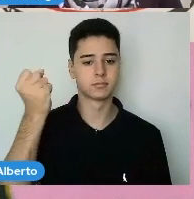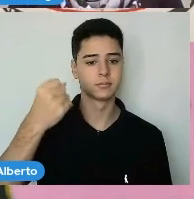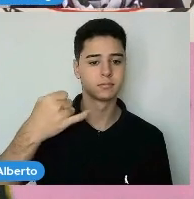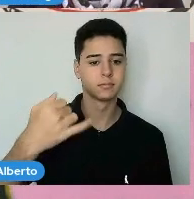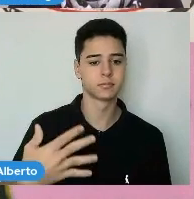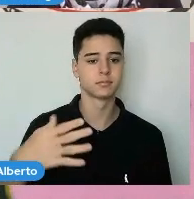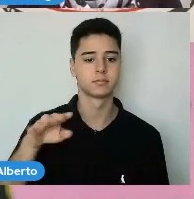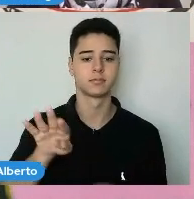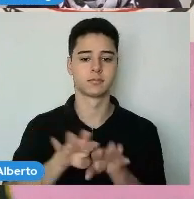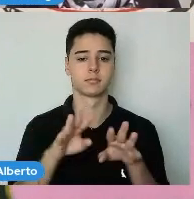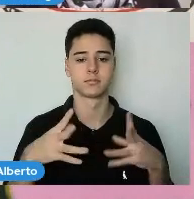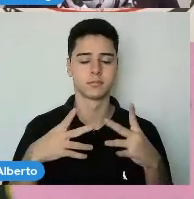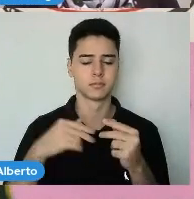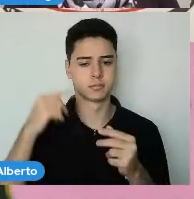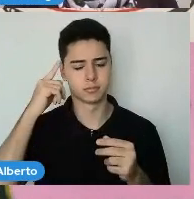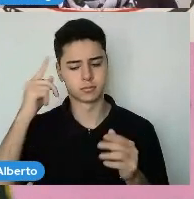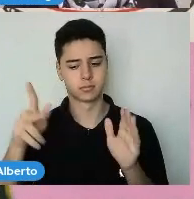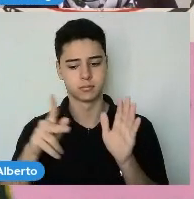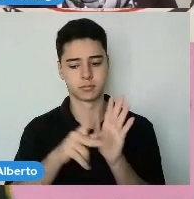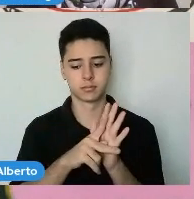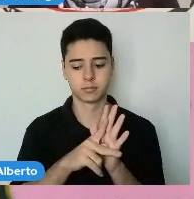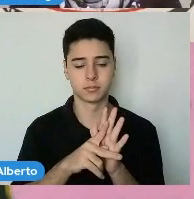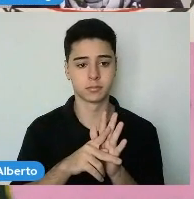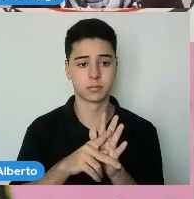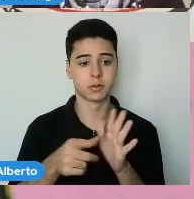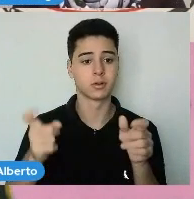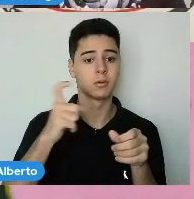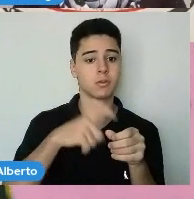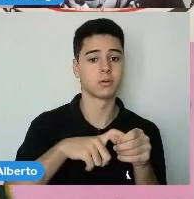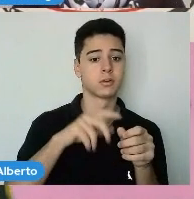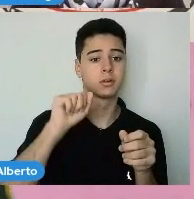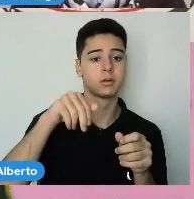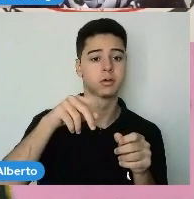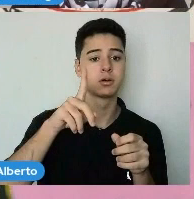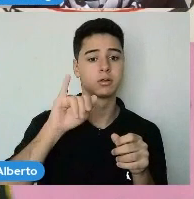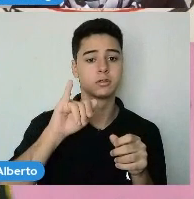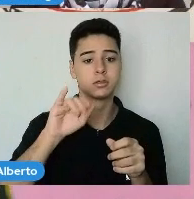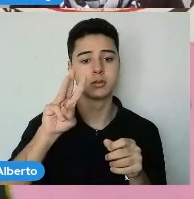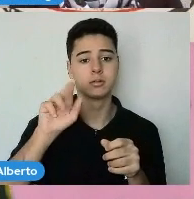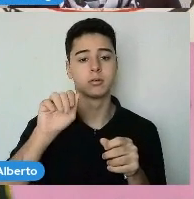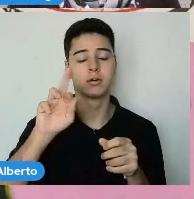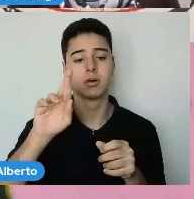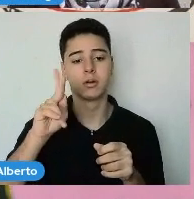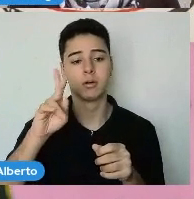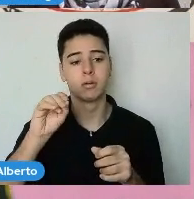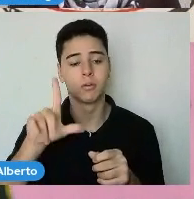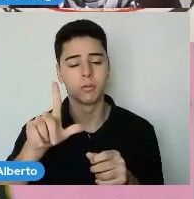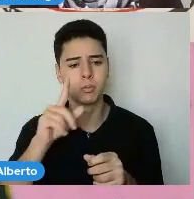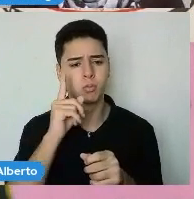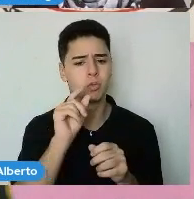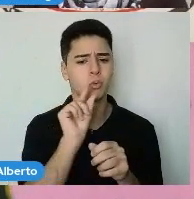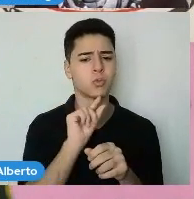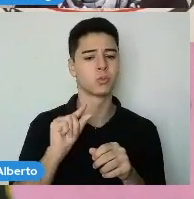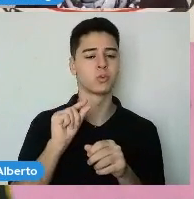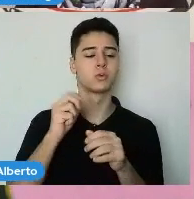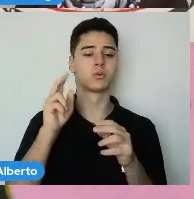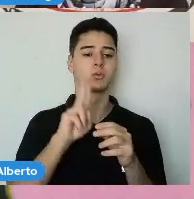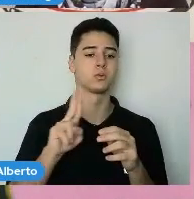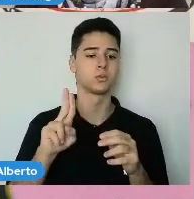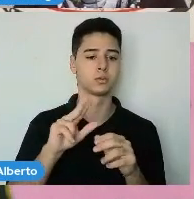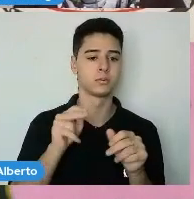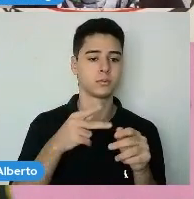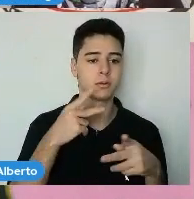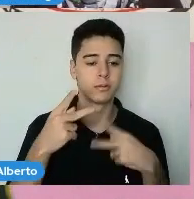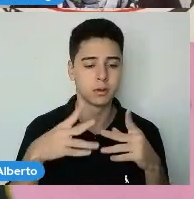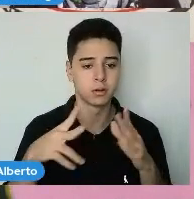Principalmente dessa questão da apropriação. Deixa eu voltar no Andy Warhol um minutinho. Eu estou usando o Andy Warhol aí para falar dessa questão